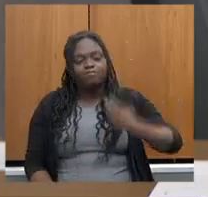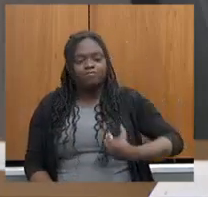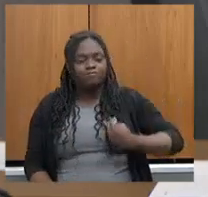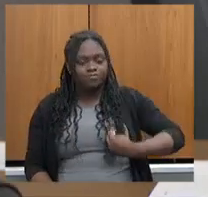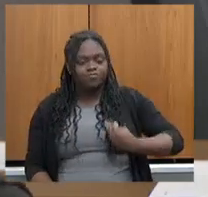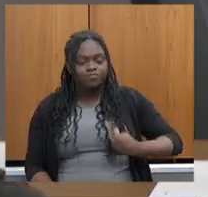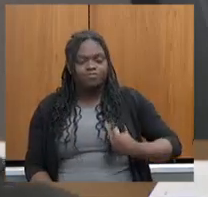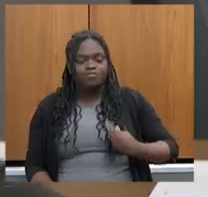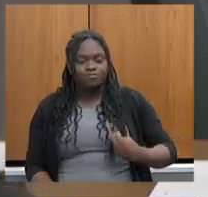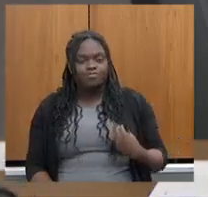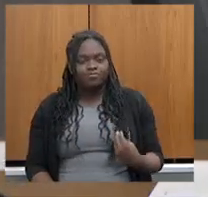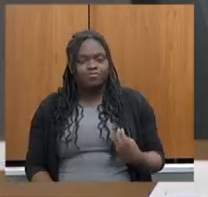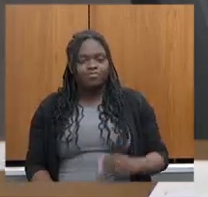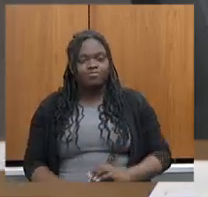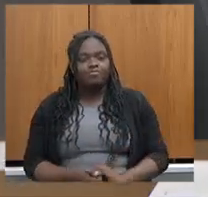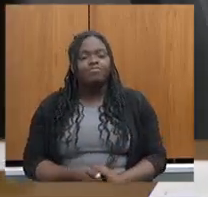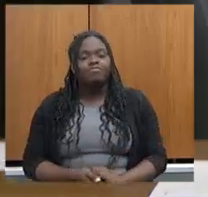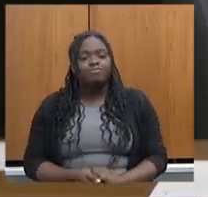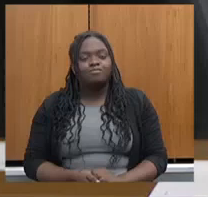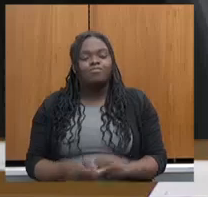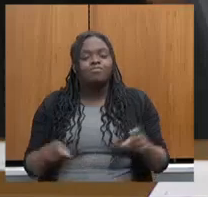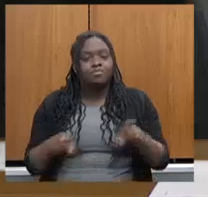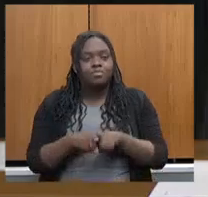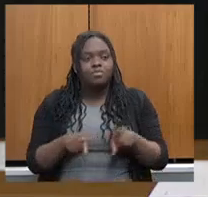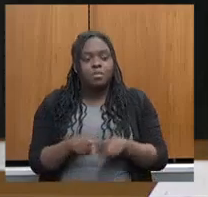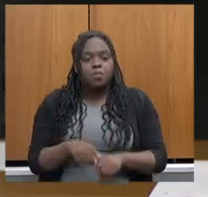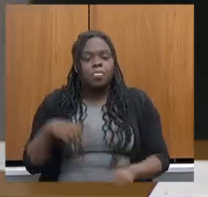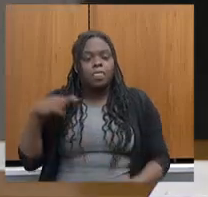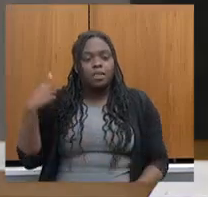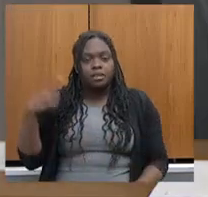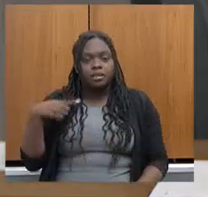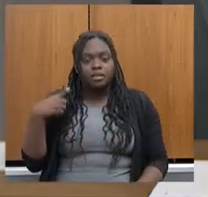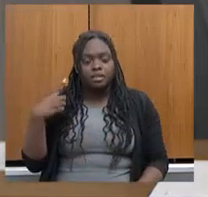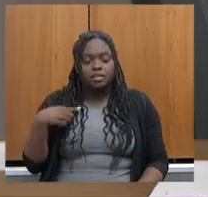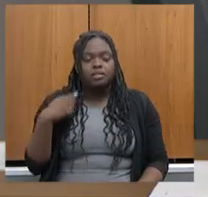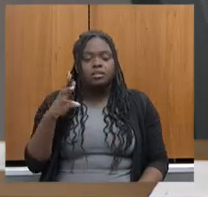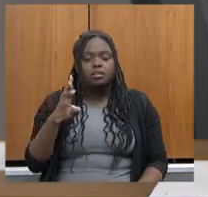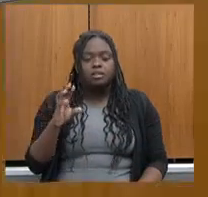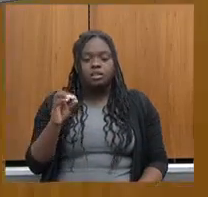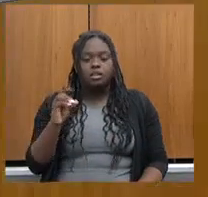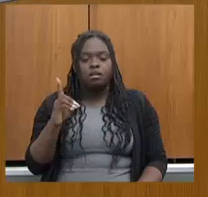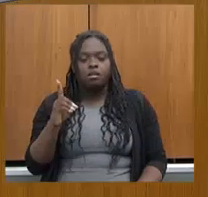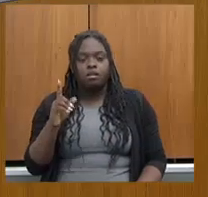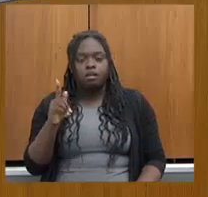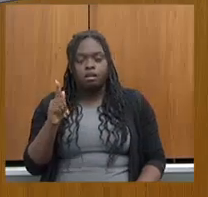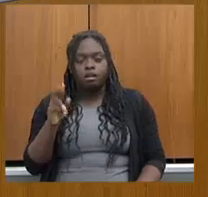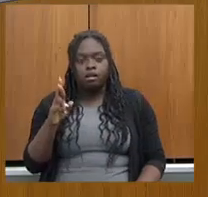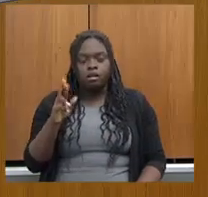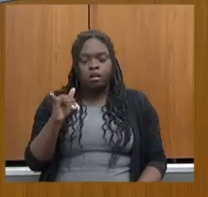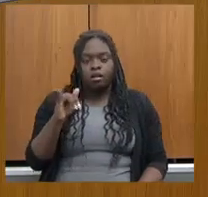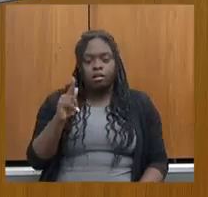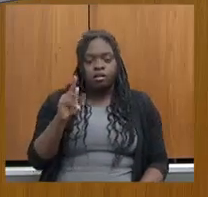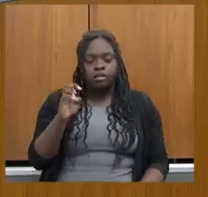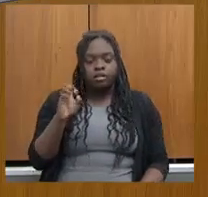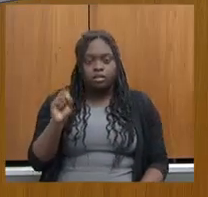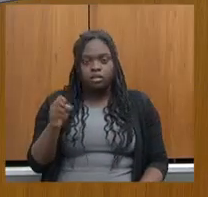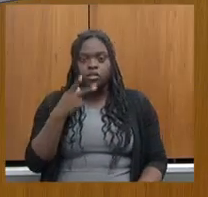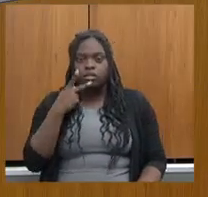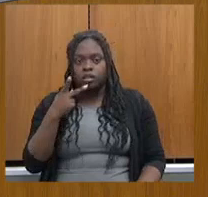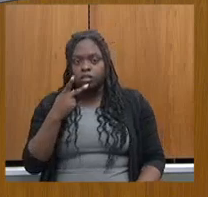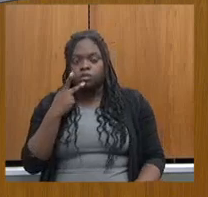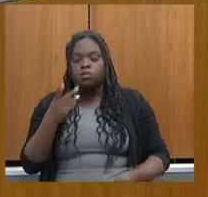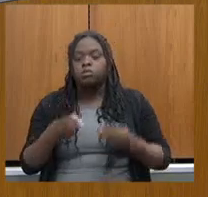exatamente também aquilo que o que o nosso Deputado Sargento Rodrigues colocou no sentido de estar